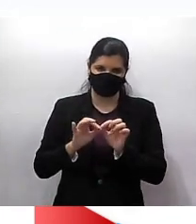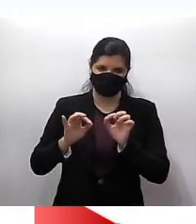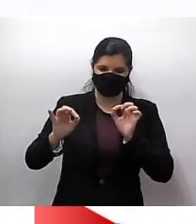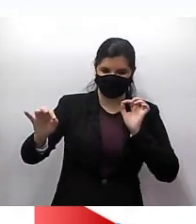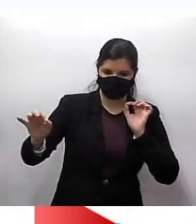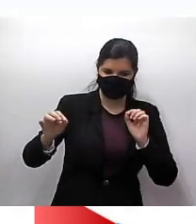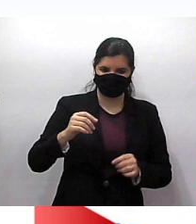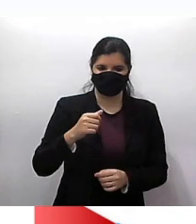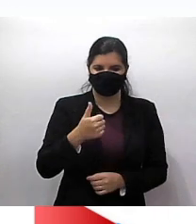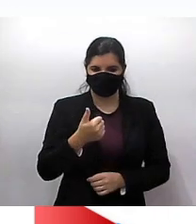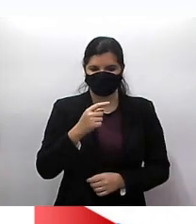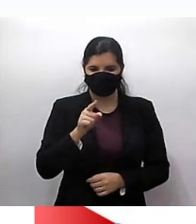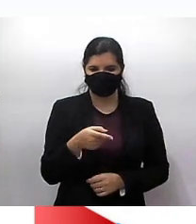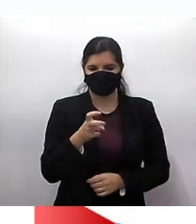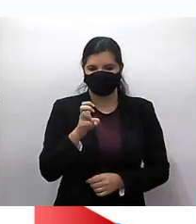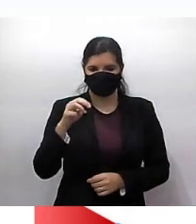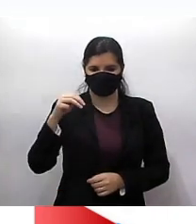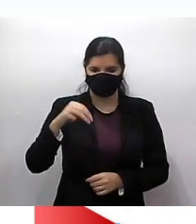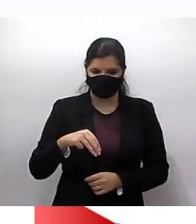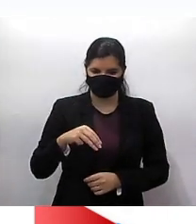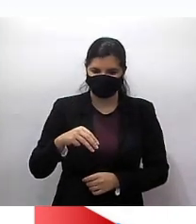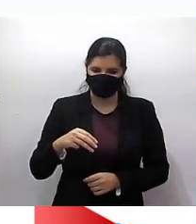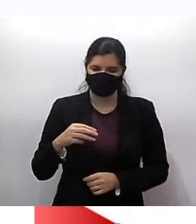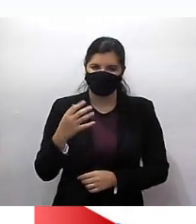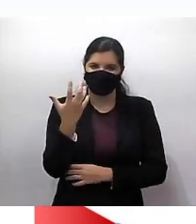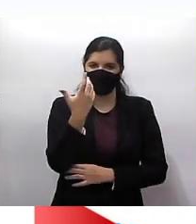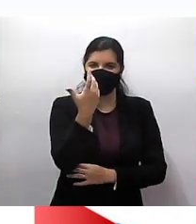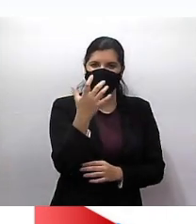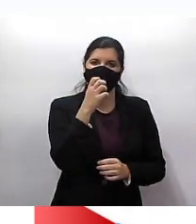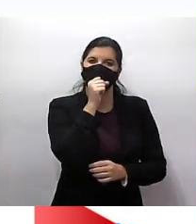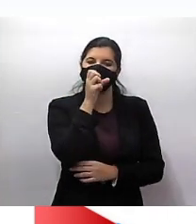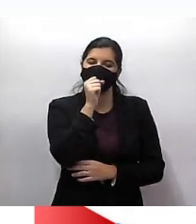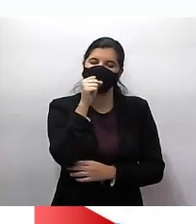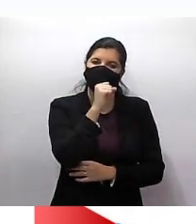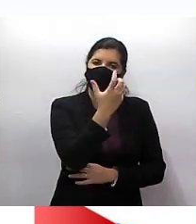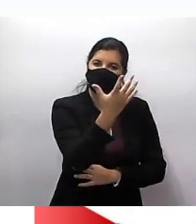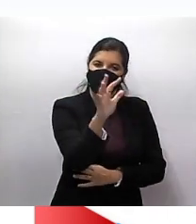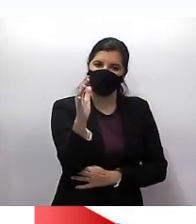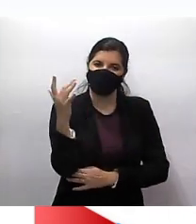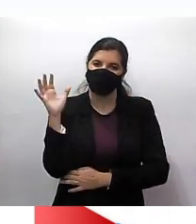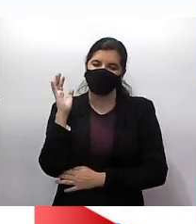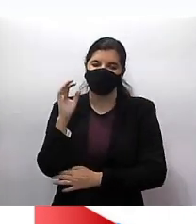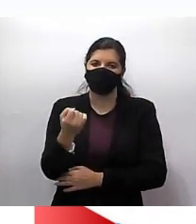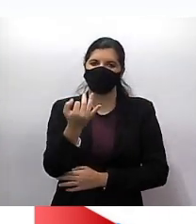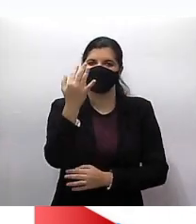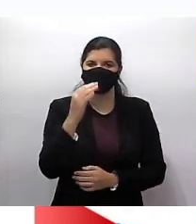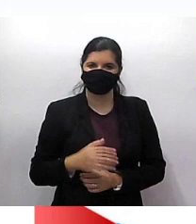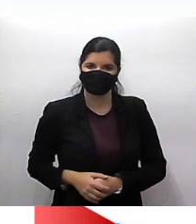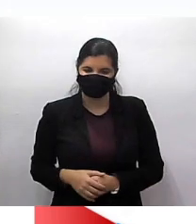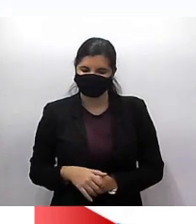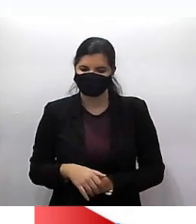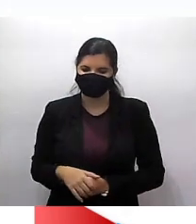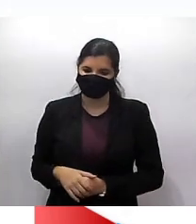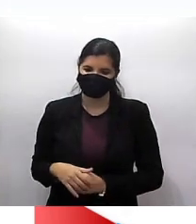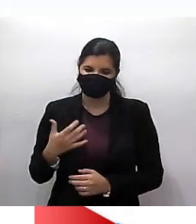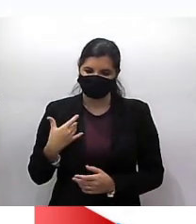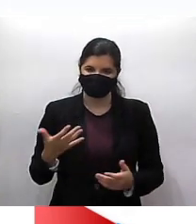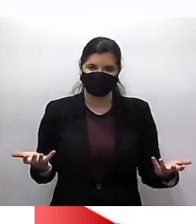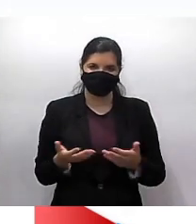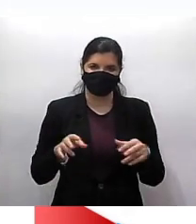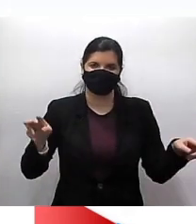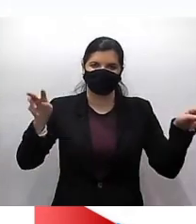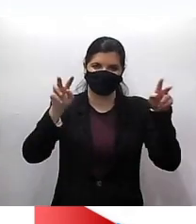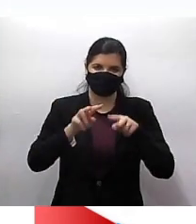de 1,5 m, quantos pés de laranja serão plantados? Agora a gente tem uma outra visão de como se